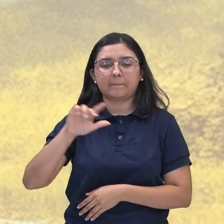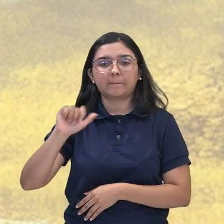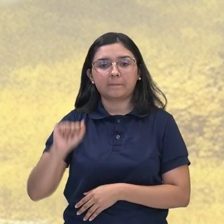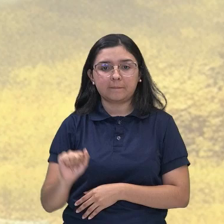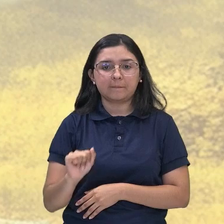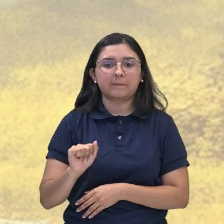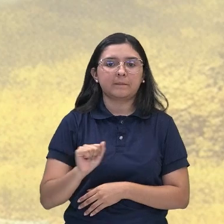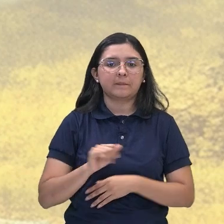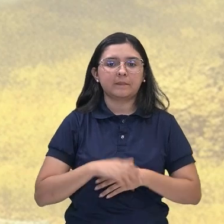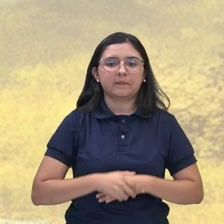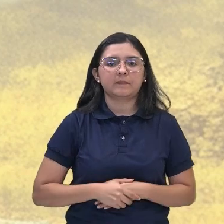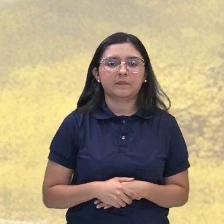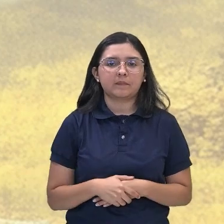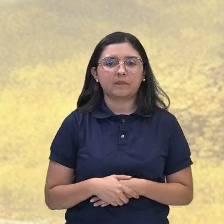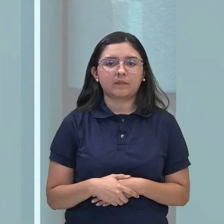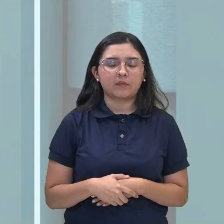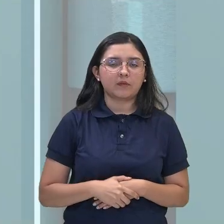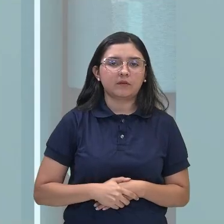à minha estrela.